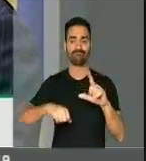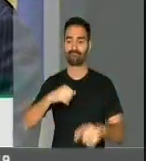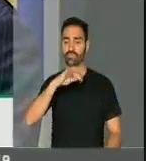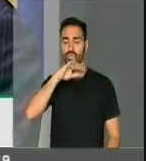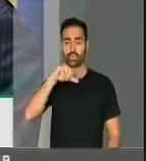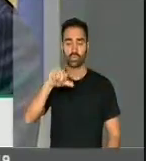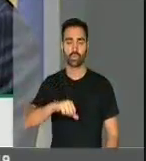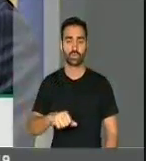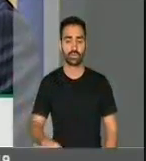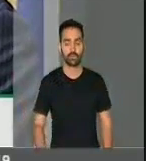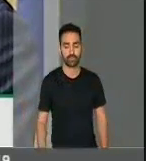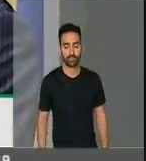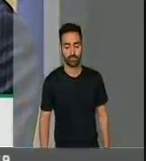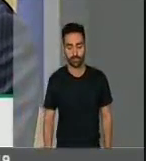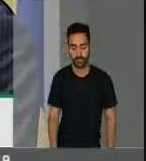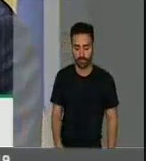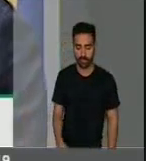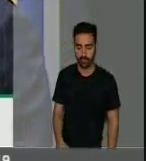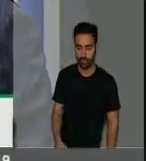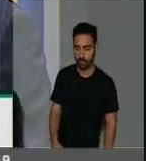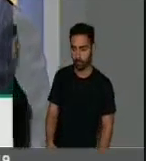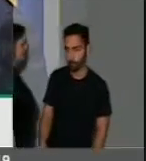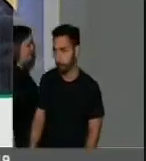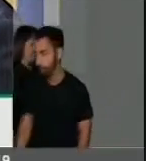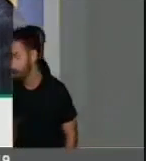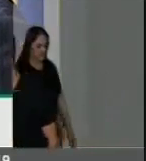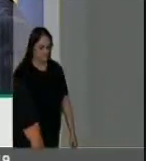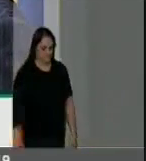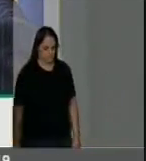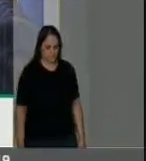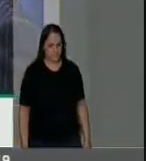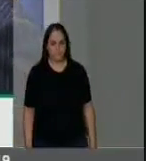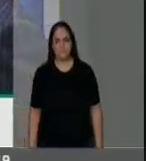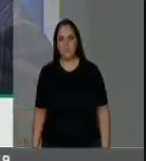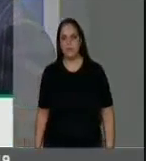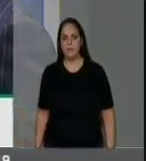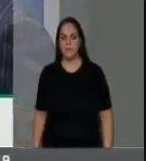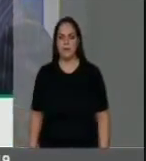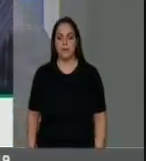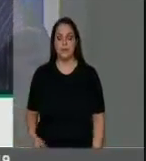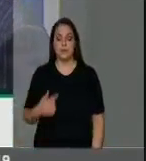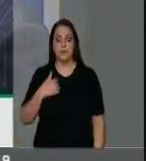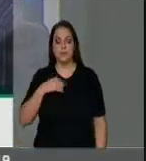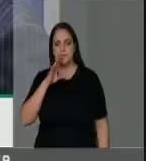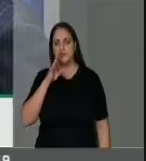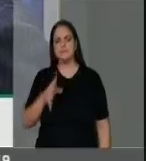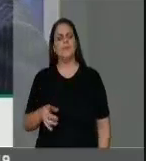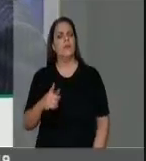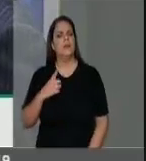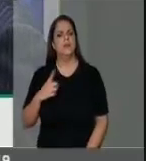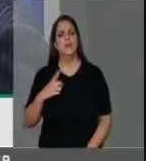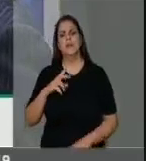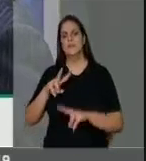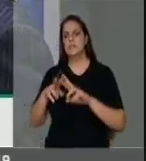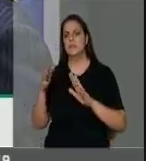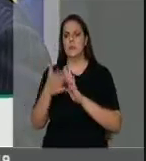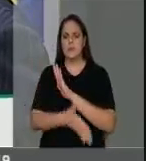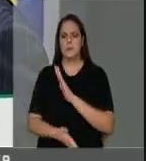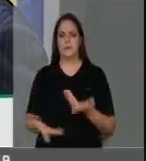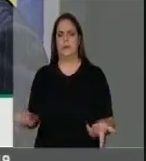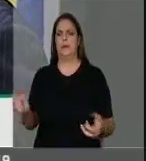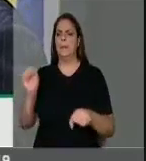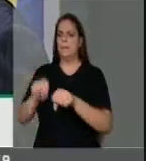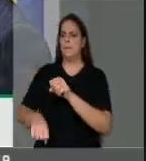e galopantes. E eu venho aqui denunciar fugas em presídios, homicídios contra pais e